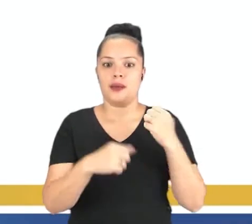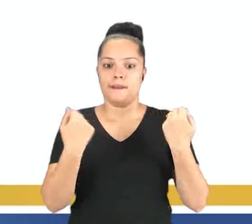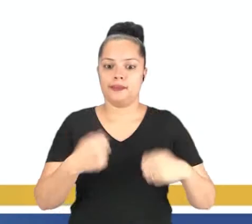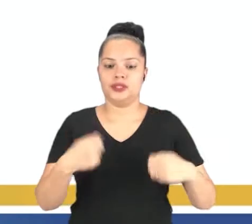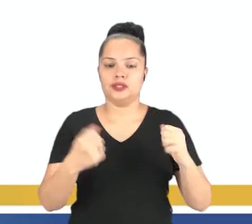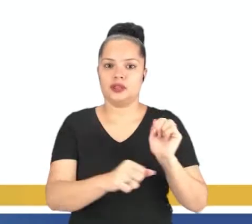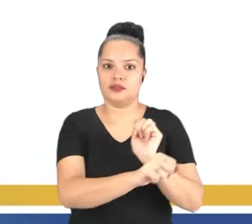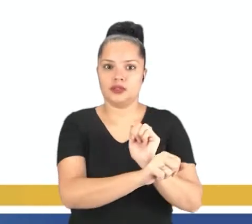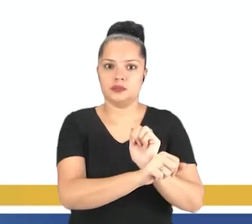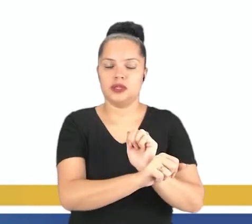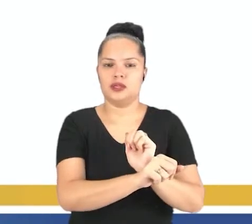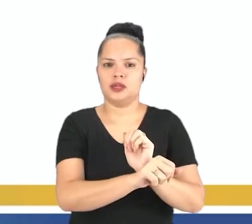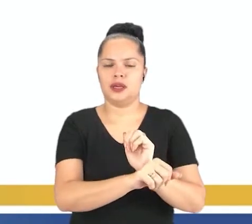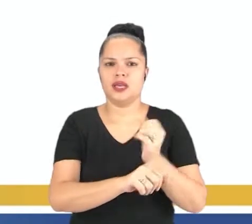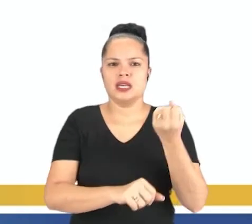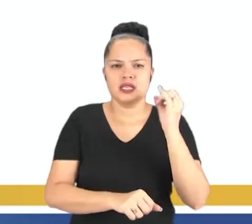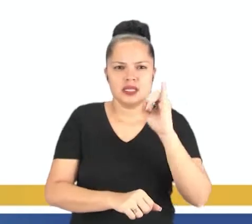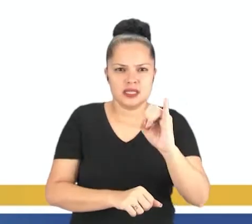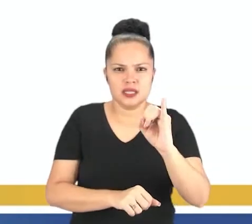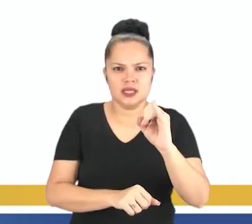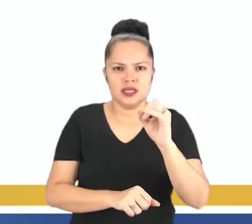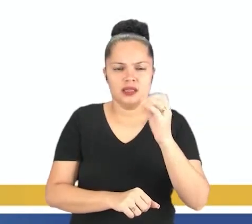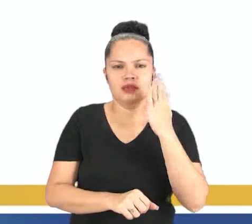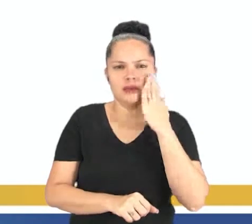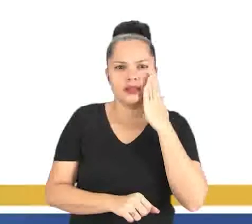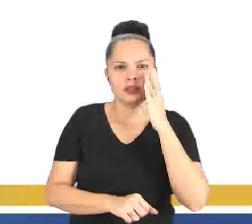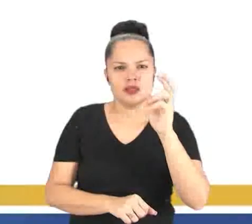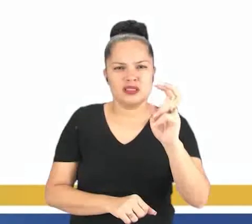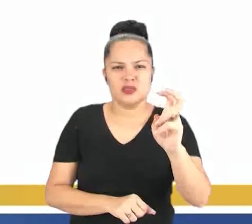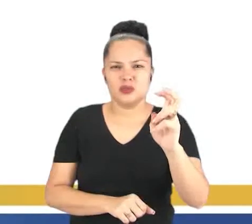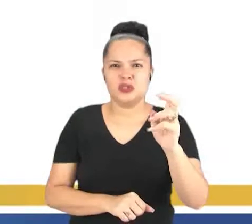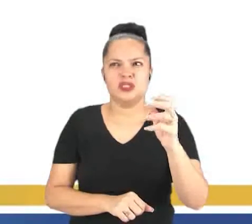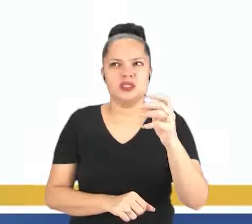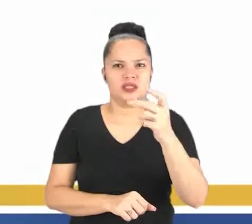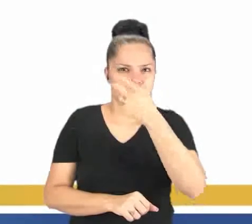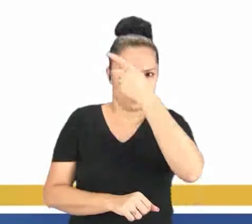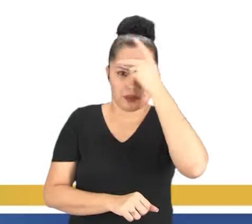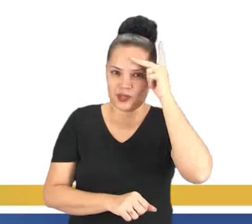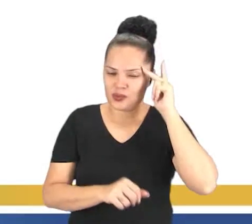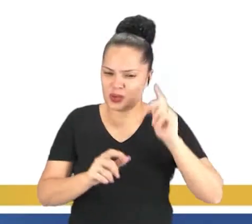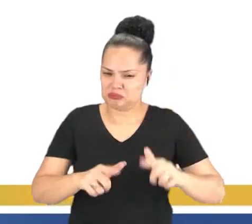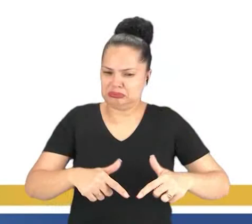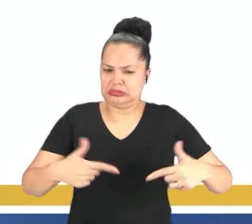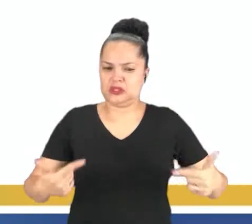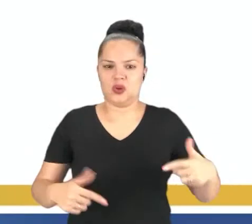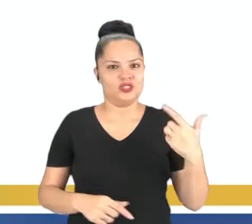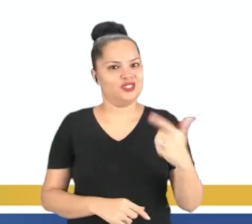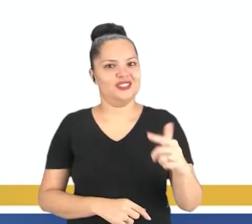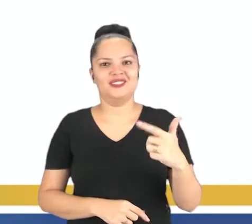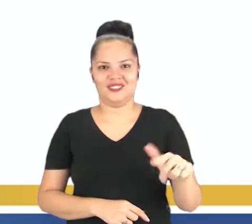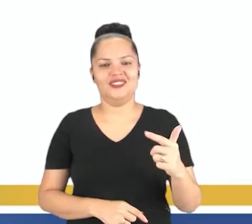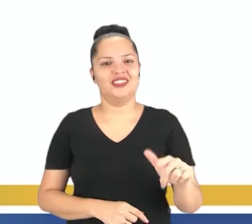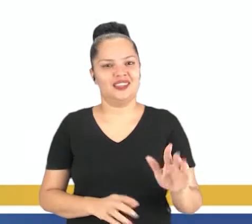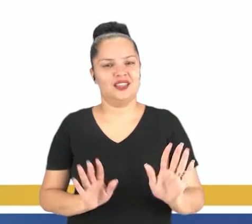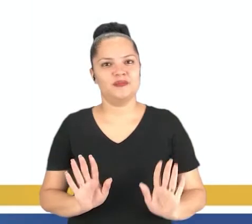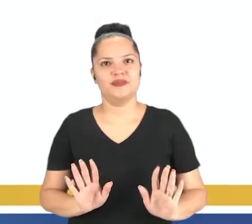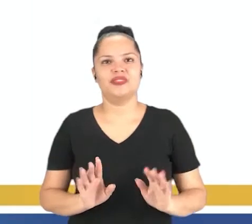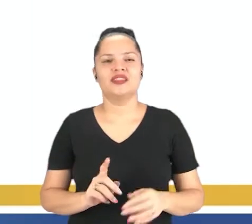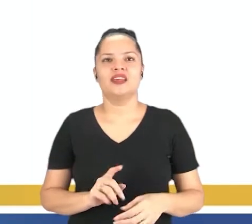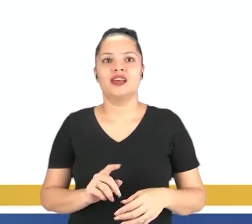nesses dias como cinco dias de maior sorte o lar volta naquilo é esse calendário